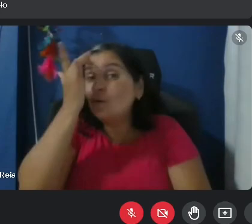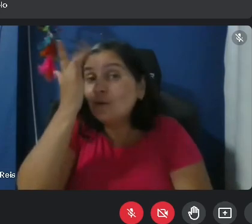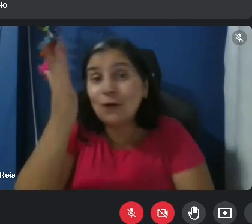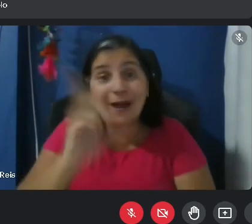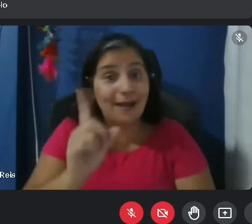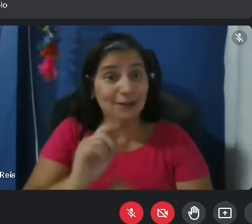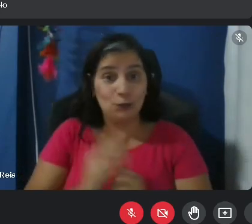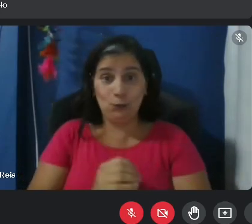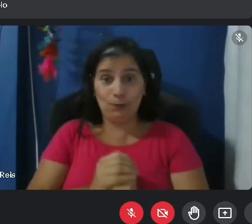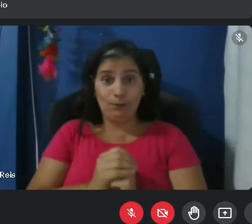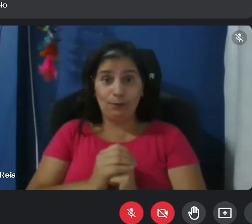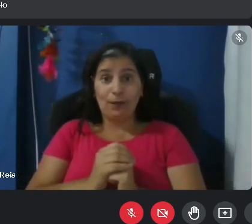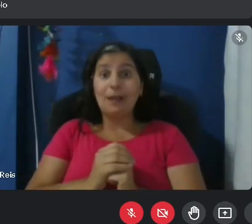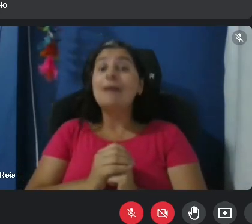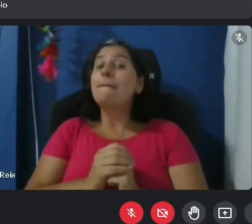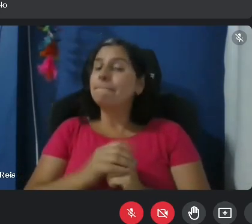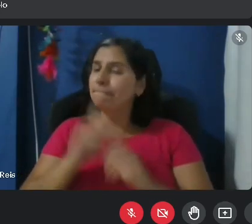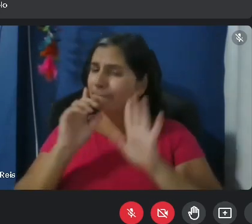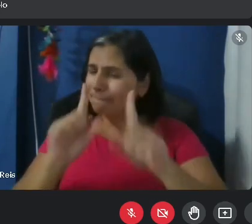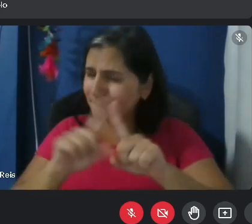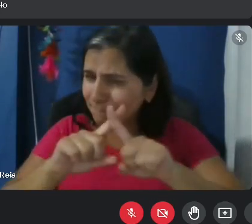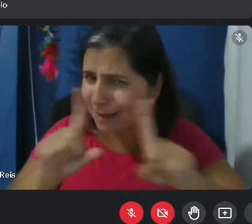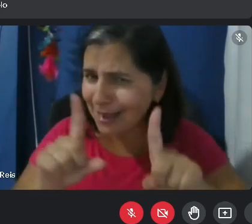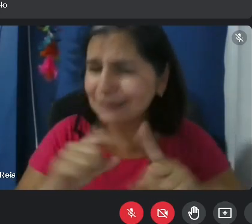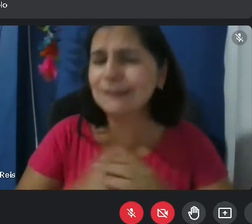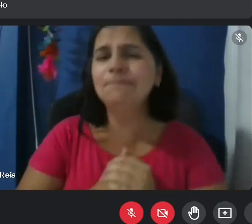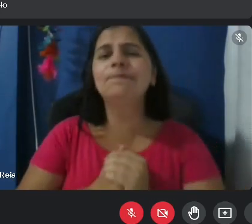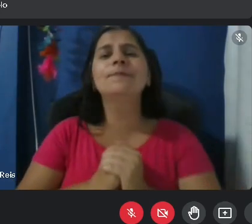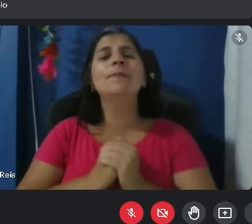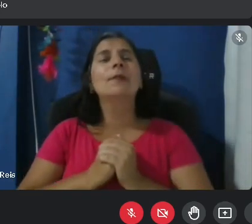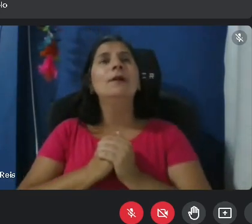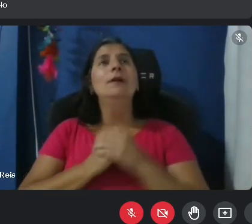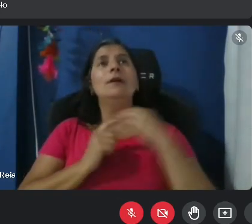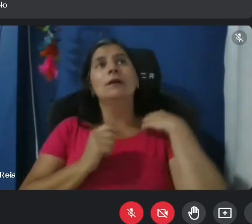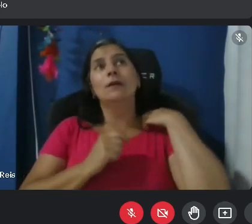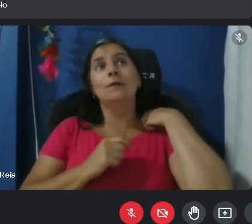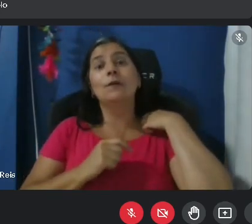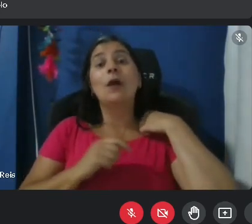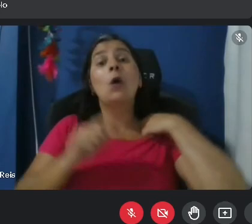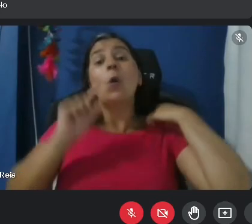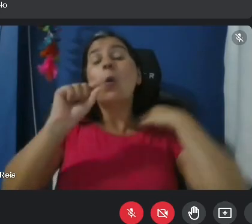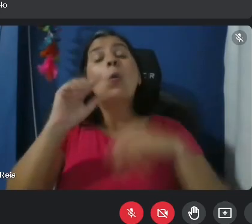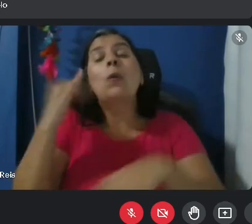Então, não é uma luta fácil para nós, mas